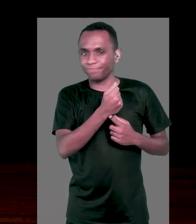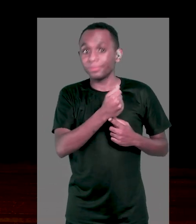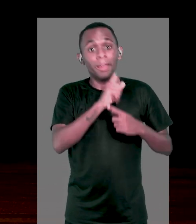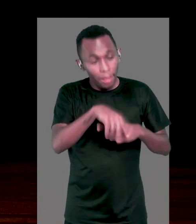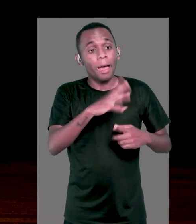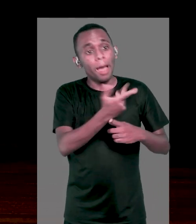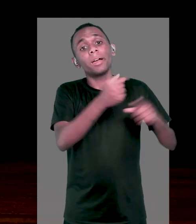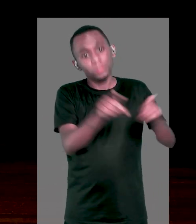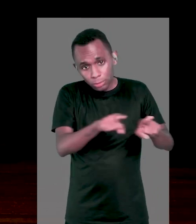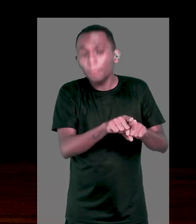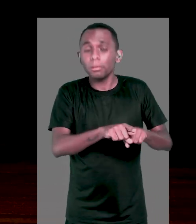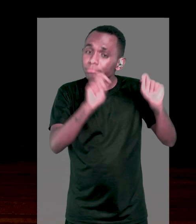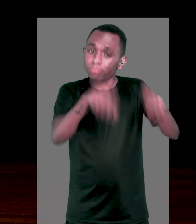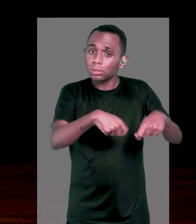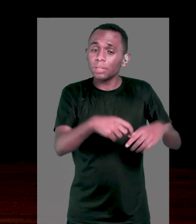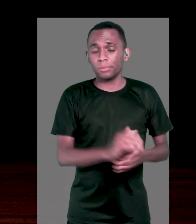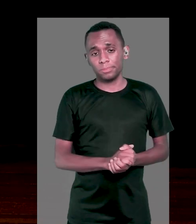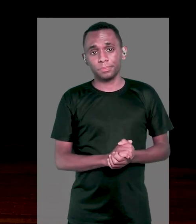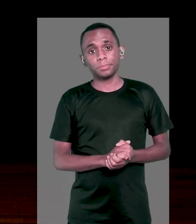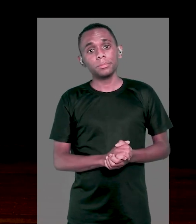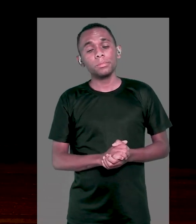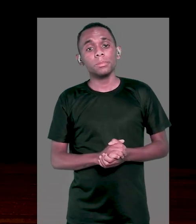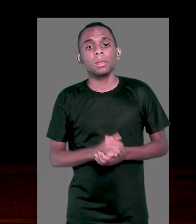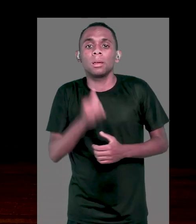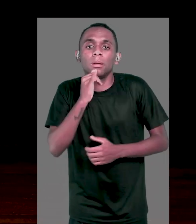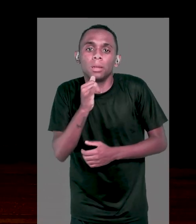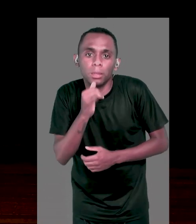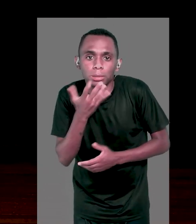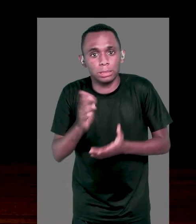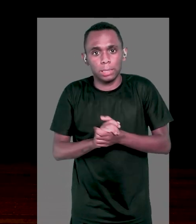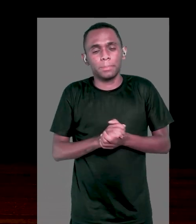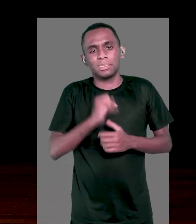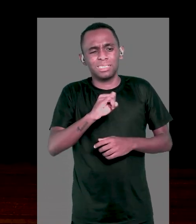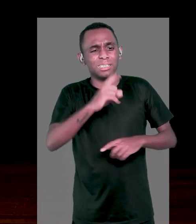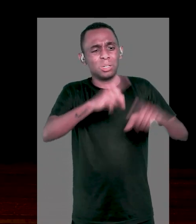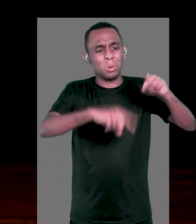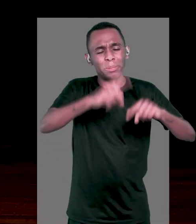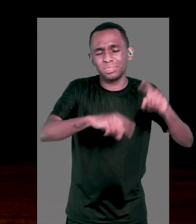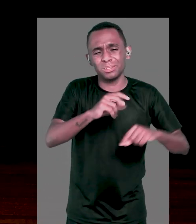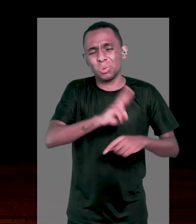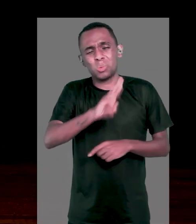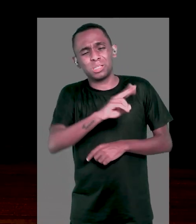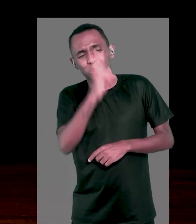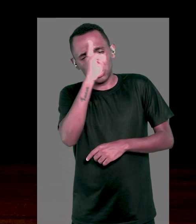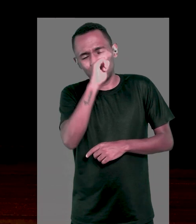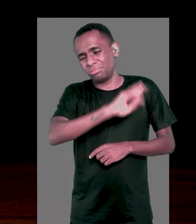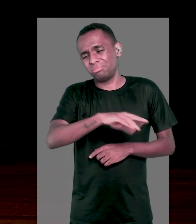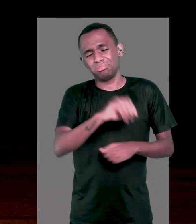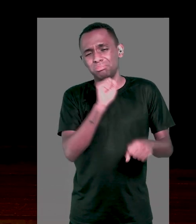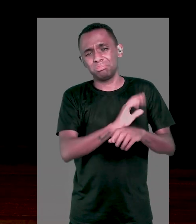é o fato que ela seja útil que impede que ela seja arquitetura arte